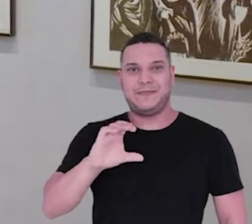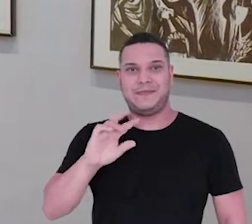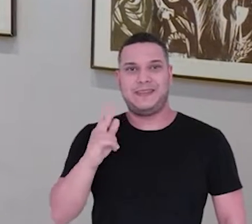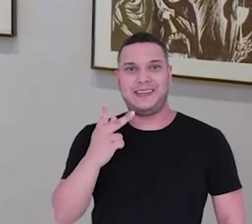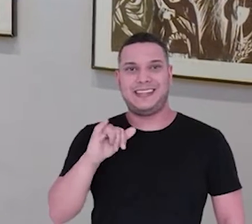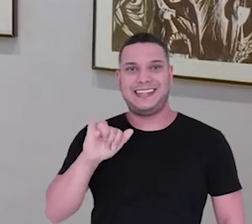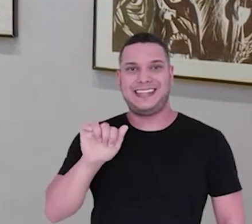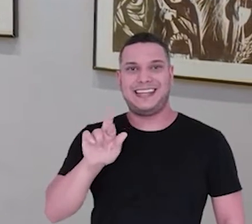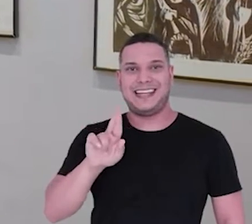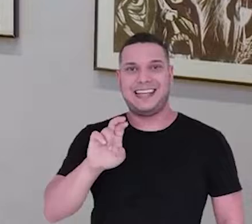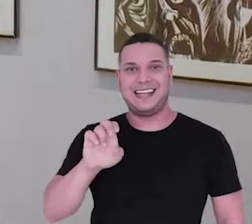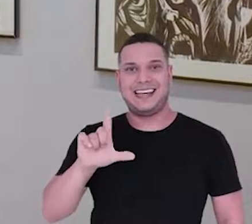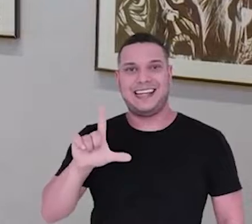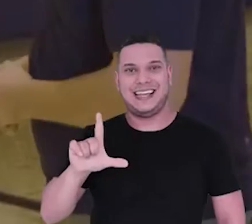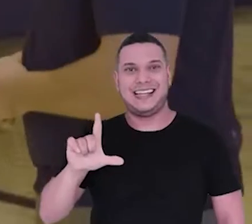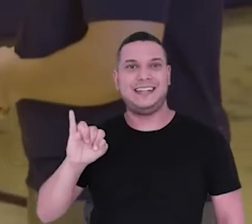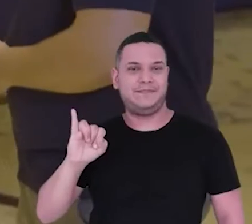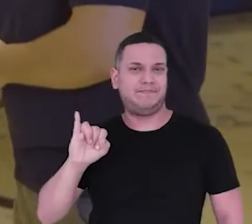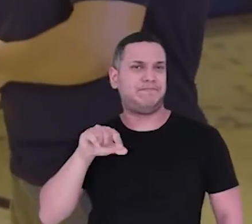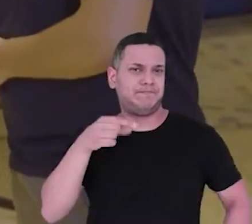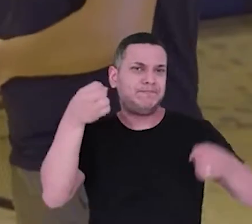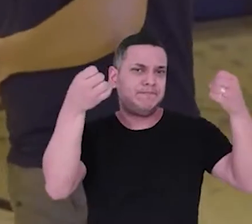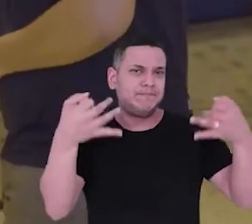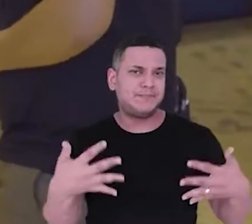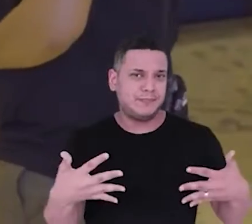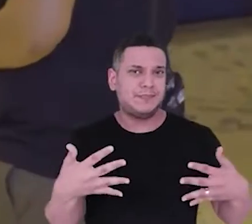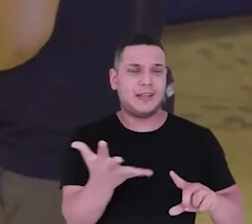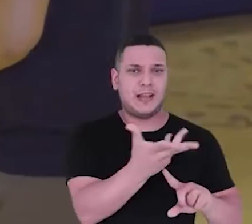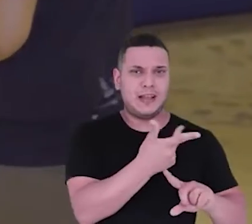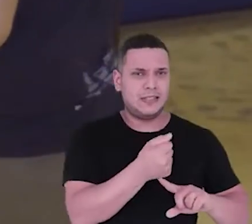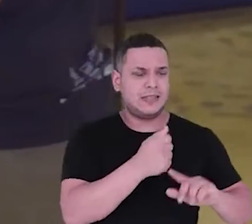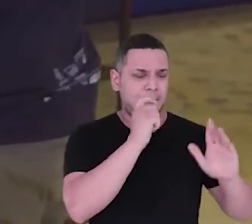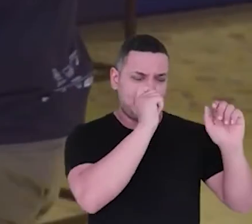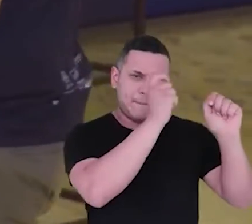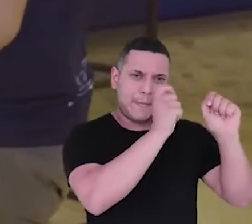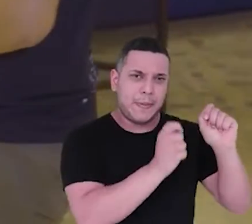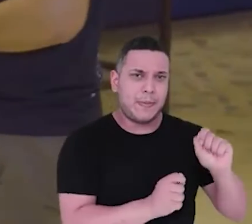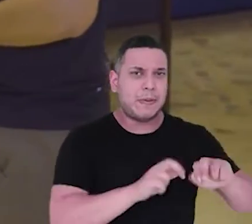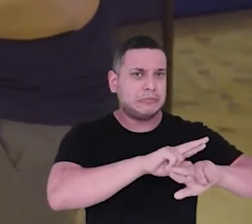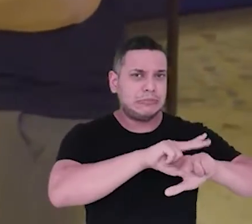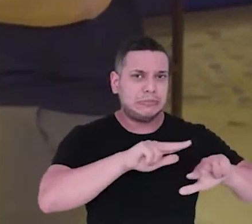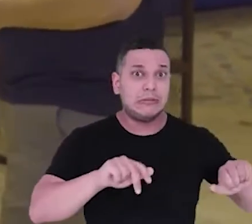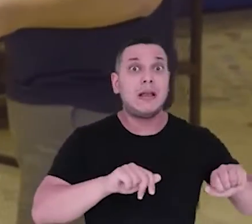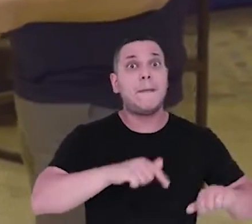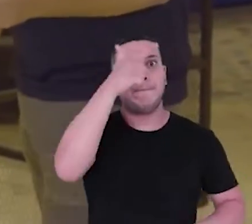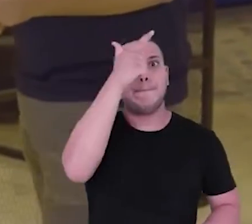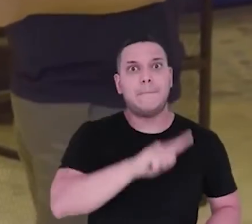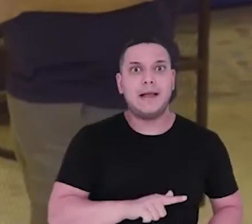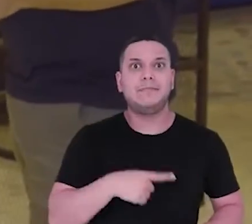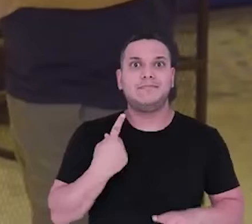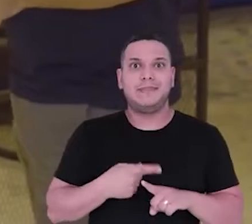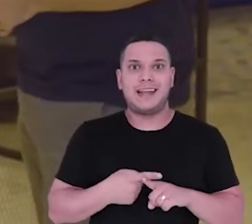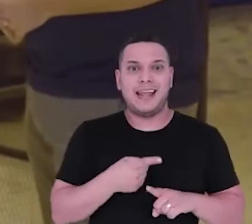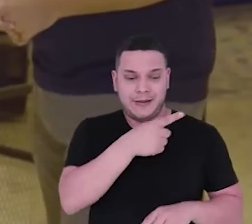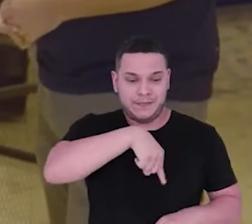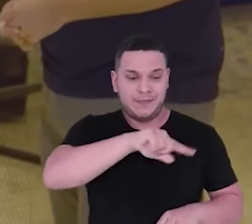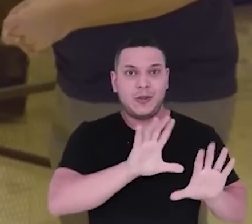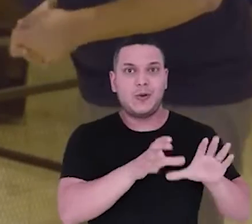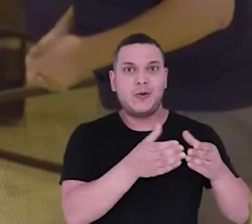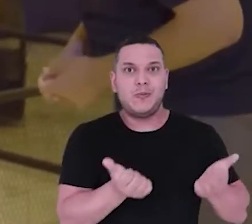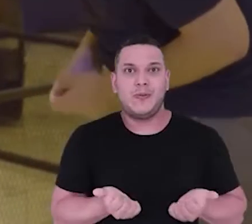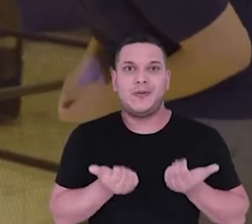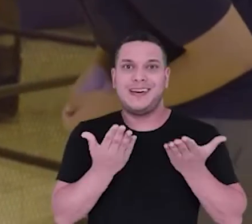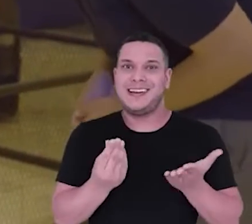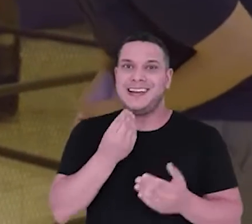do crítico de arte Tadeu Chiarelli. Ele fala que esses artistas são mais do que pintores ou escultores, que eles